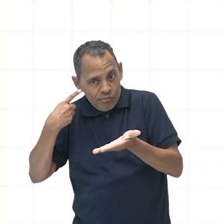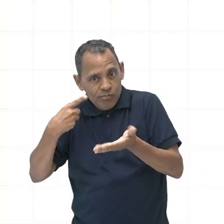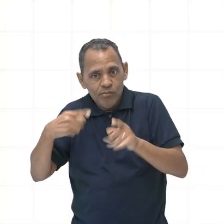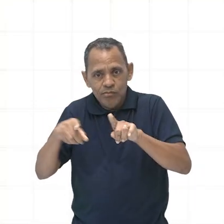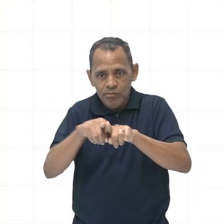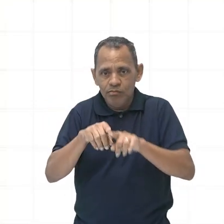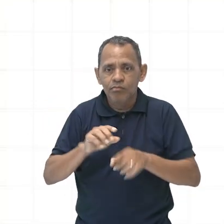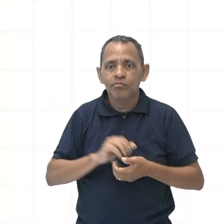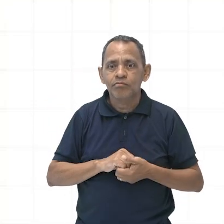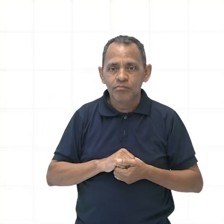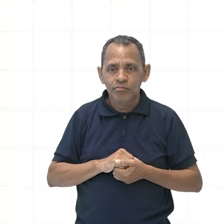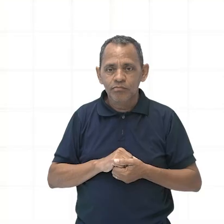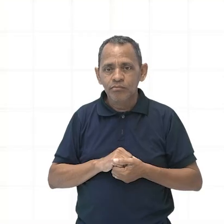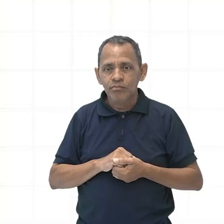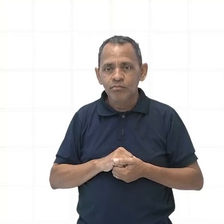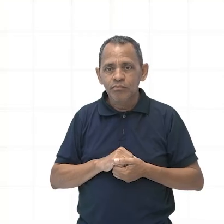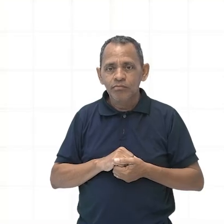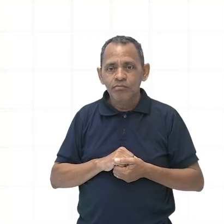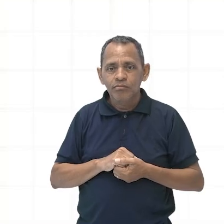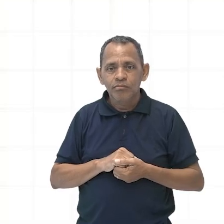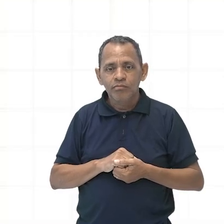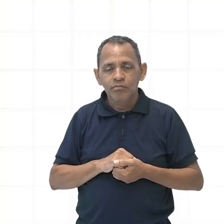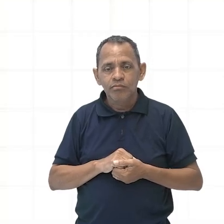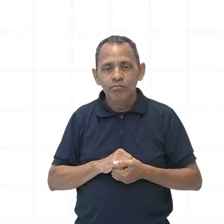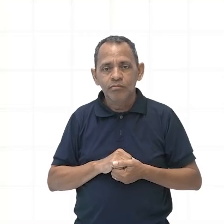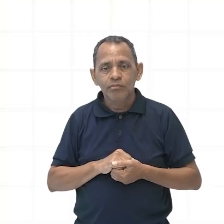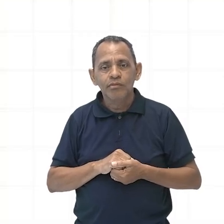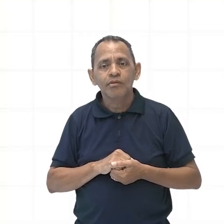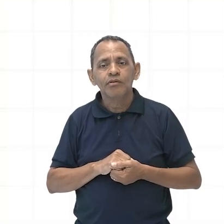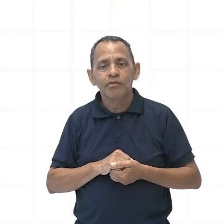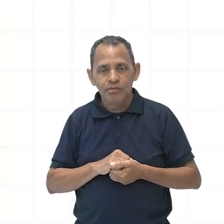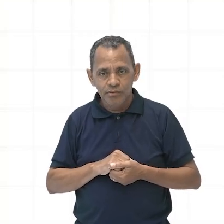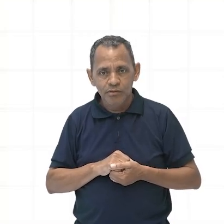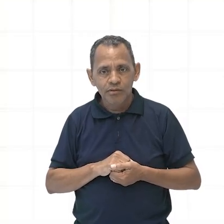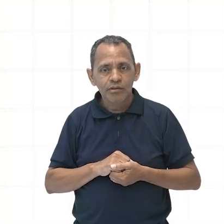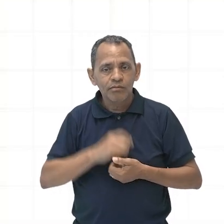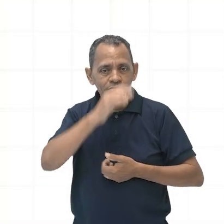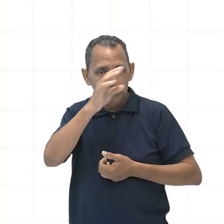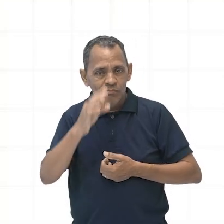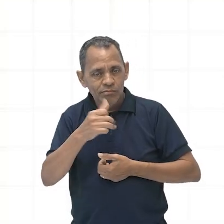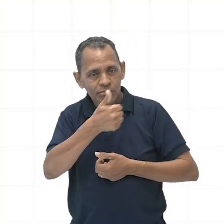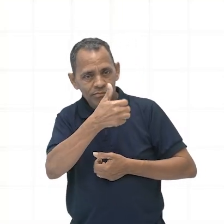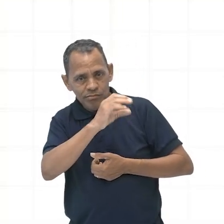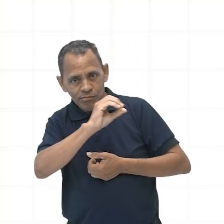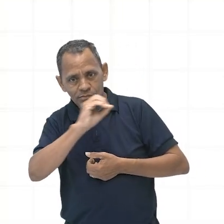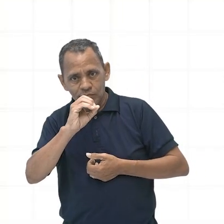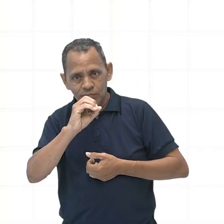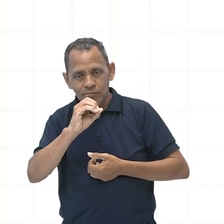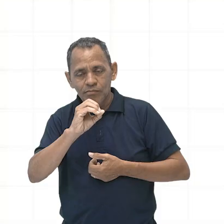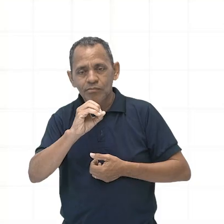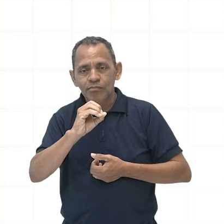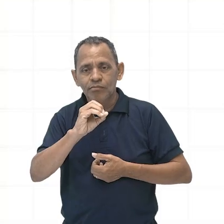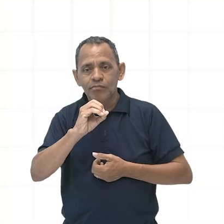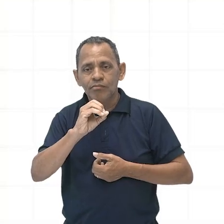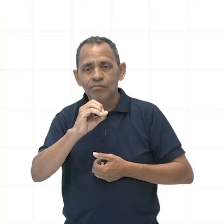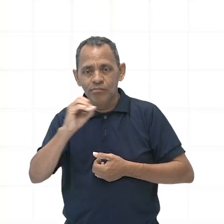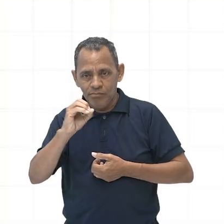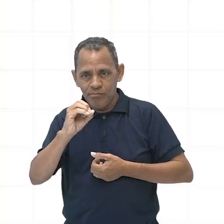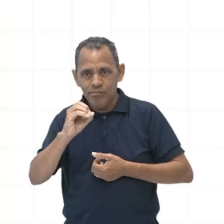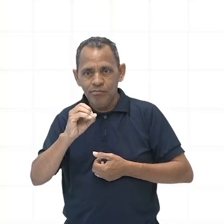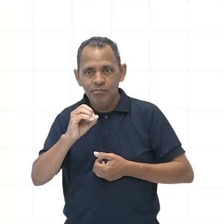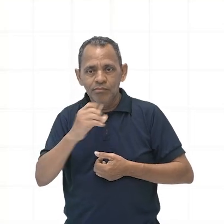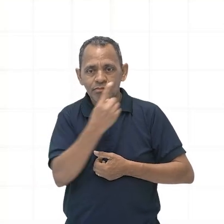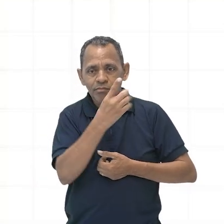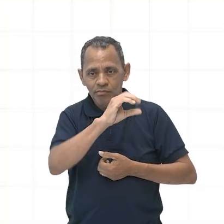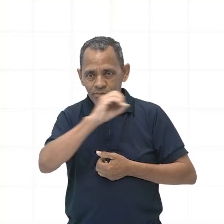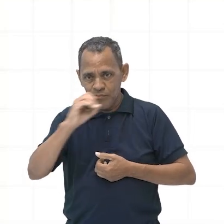Então, aqui, ó, taxa de 1.000 advogados por habitantes, né? Ó, taxa de advogados por 1.000 habitantes.